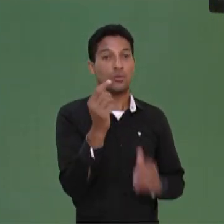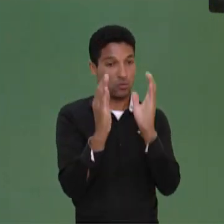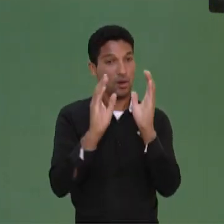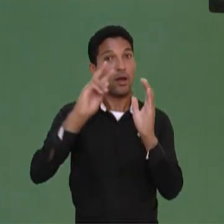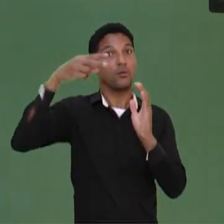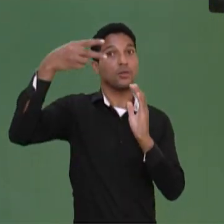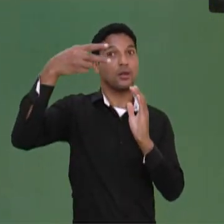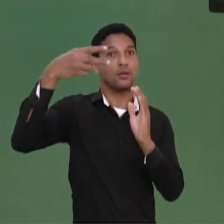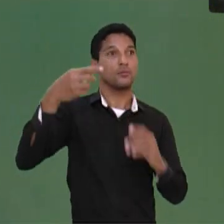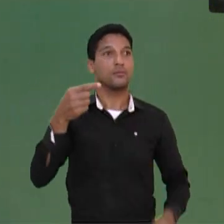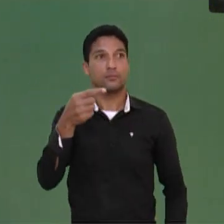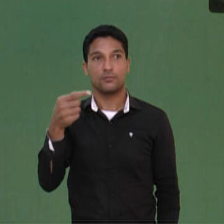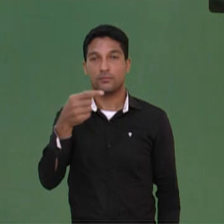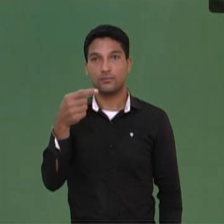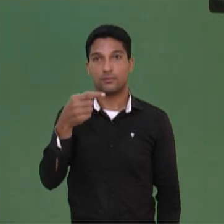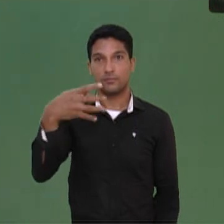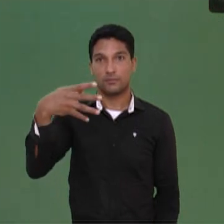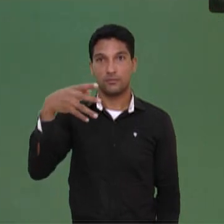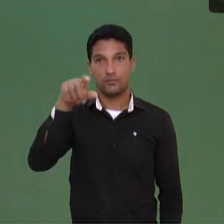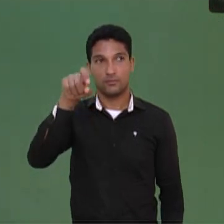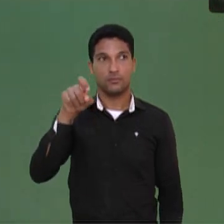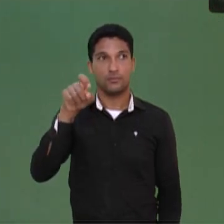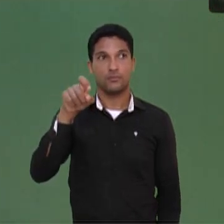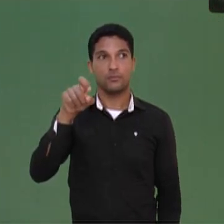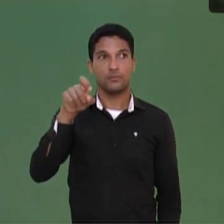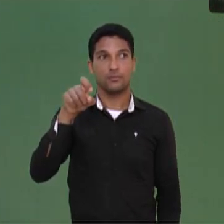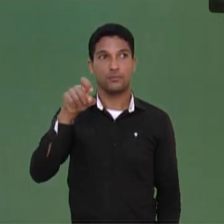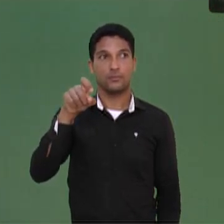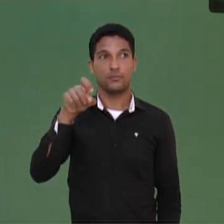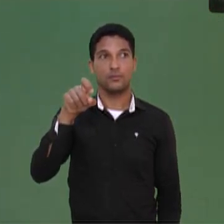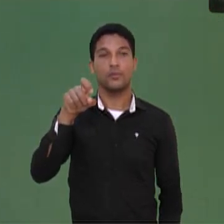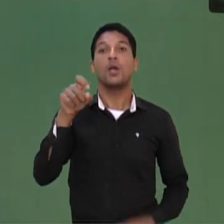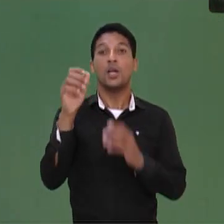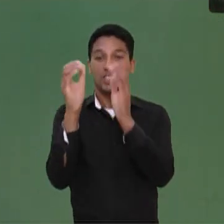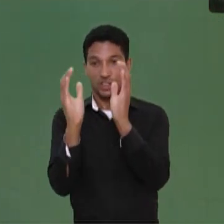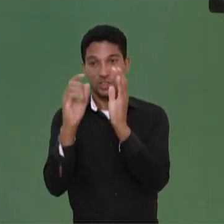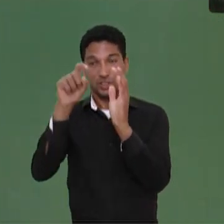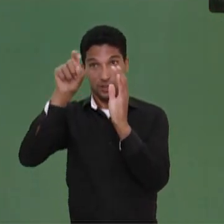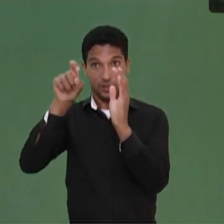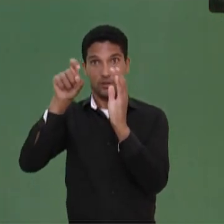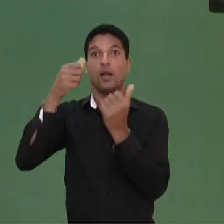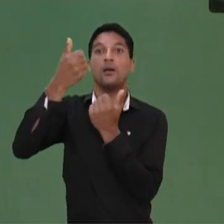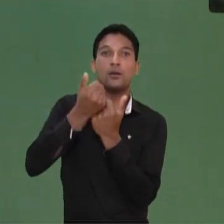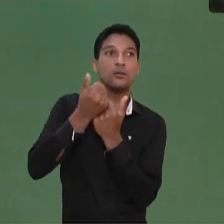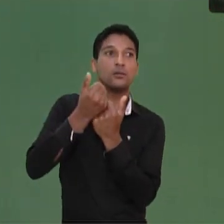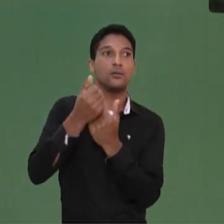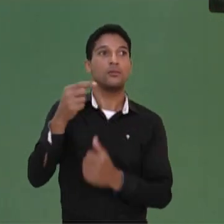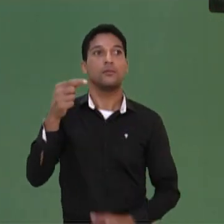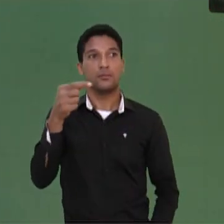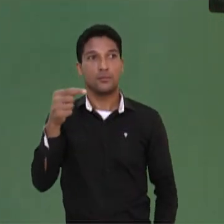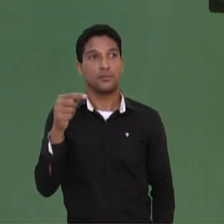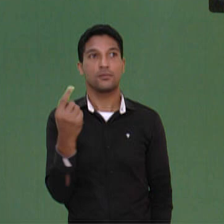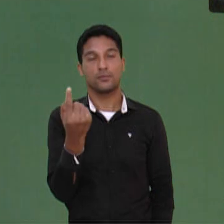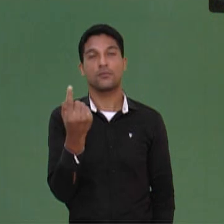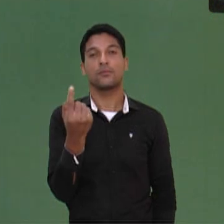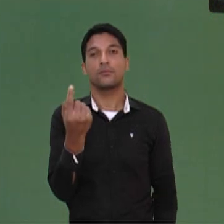menos 4x. No lugar de x também vou colocar o menos 1,